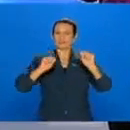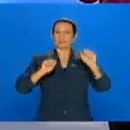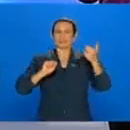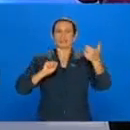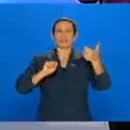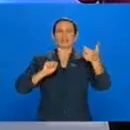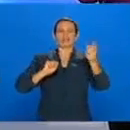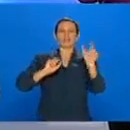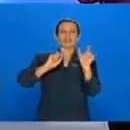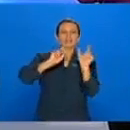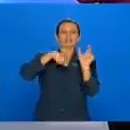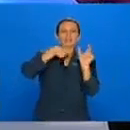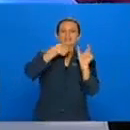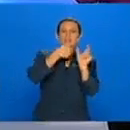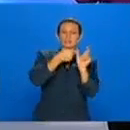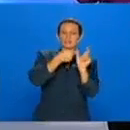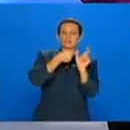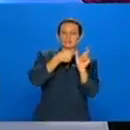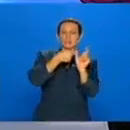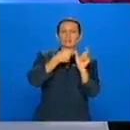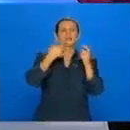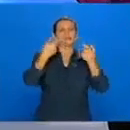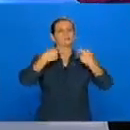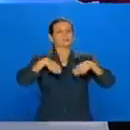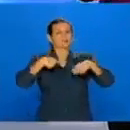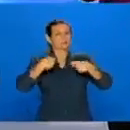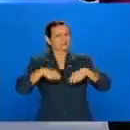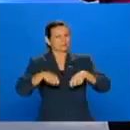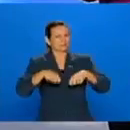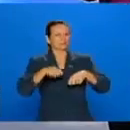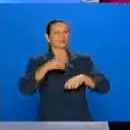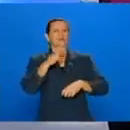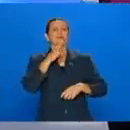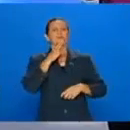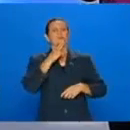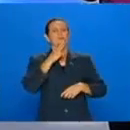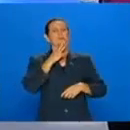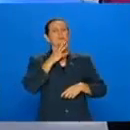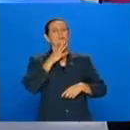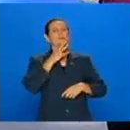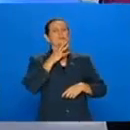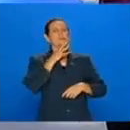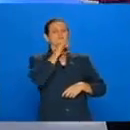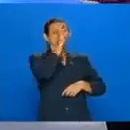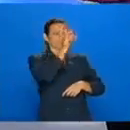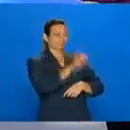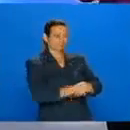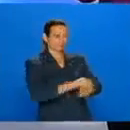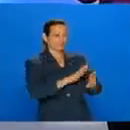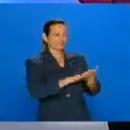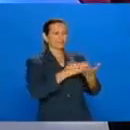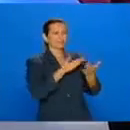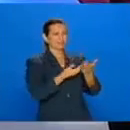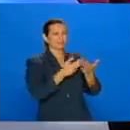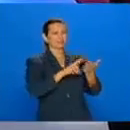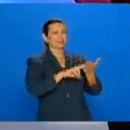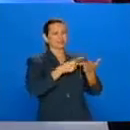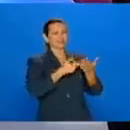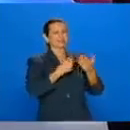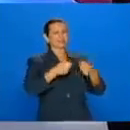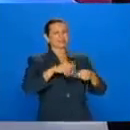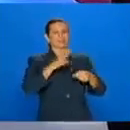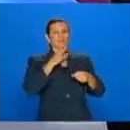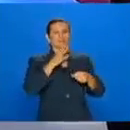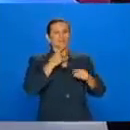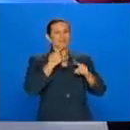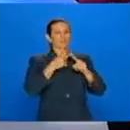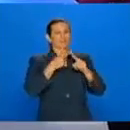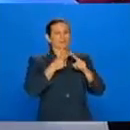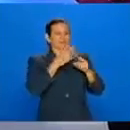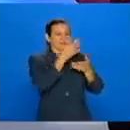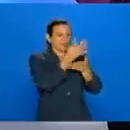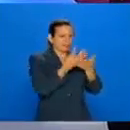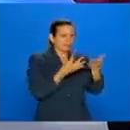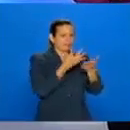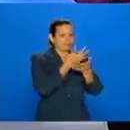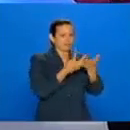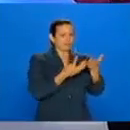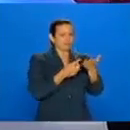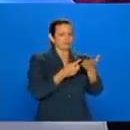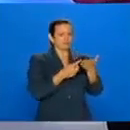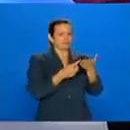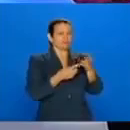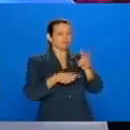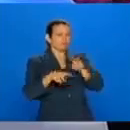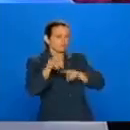ser conhecidas pelo tradutor e intérprete de Libras, pois ele não lida apenas com o texto, mas também com um